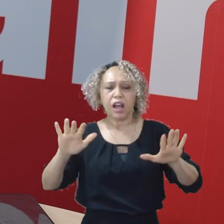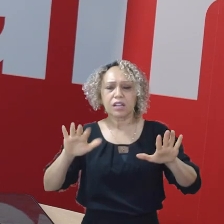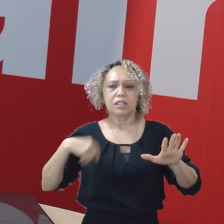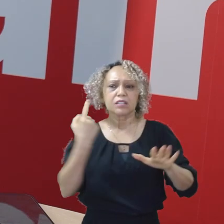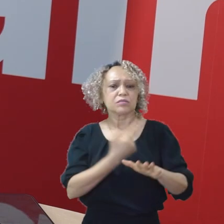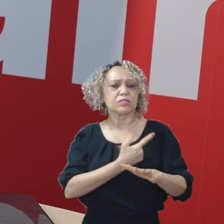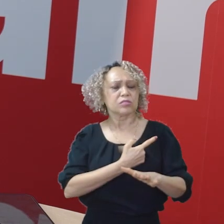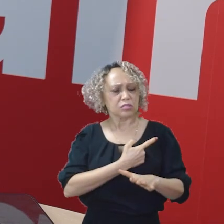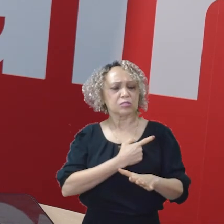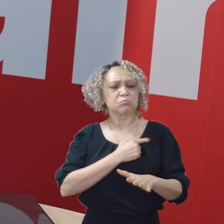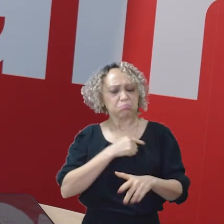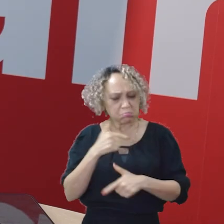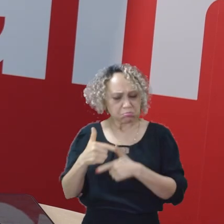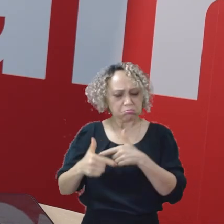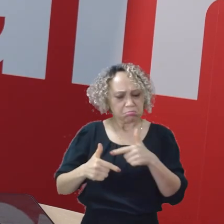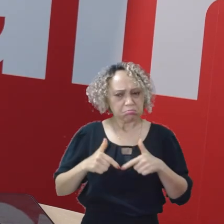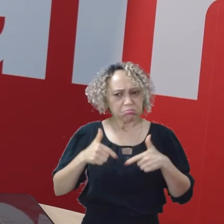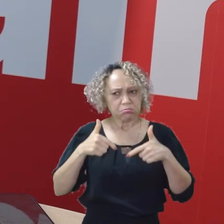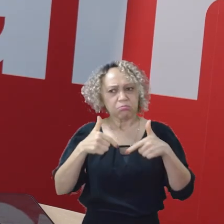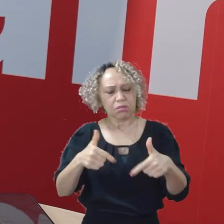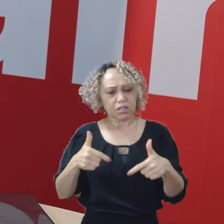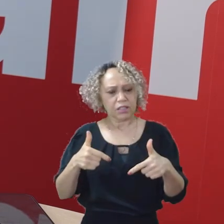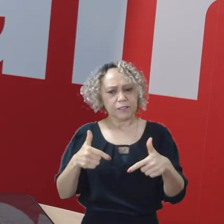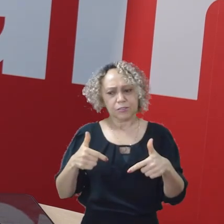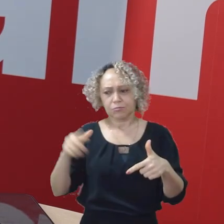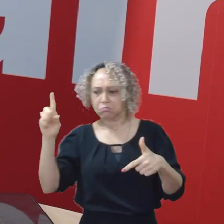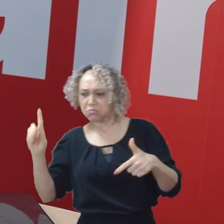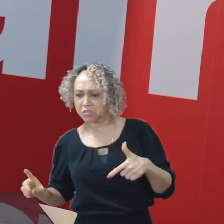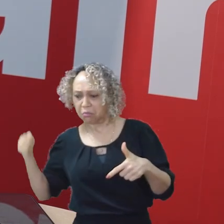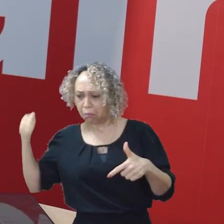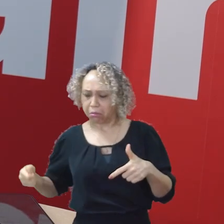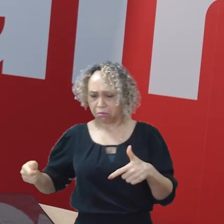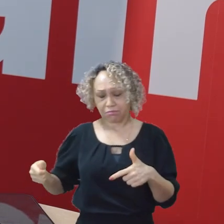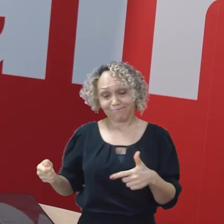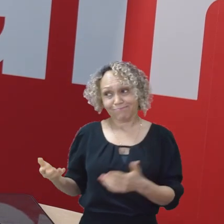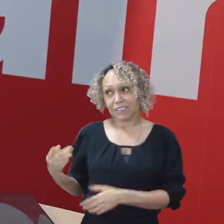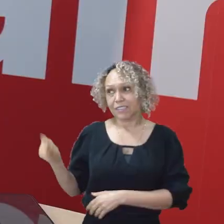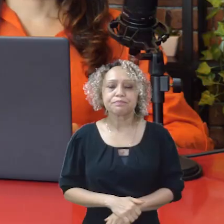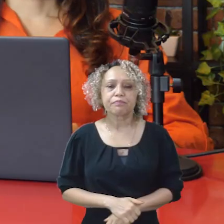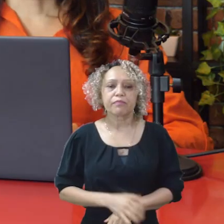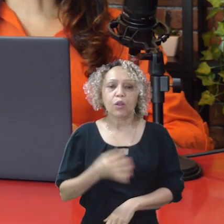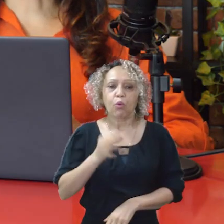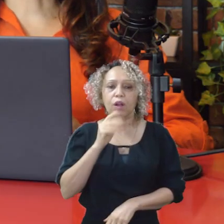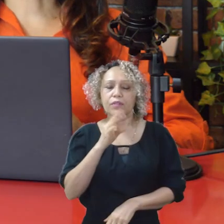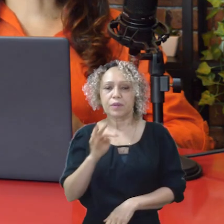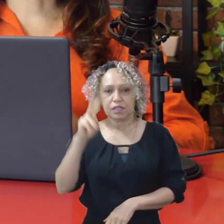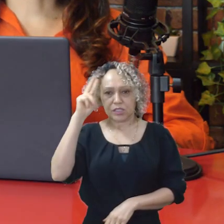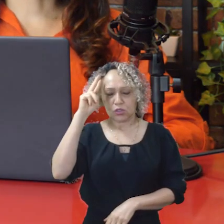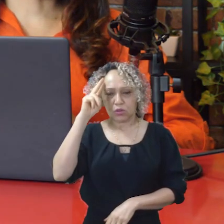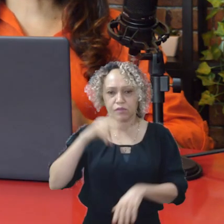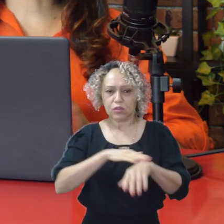gente deixar claro. E que nós estamos vivendo, sim, um ciclo, um contrafluxo de direita e de extrema-direita no país. O Café PT